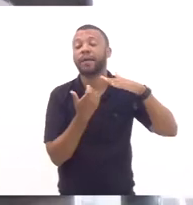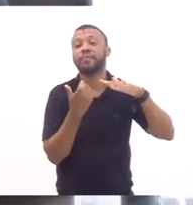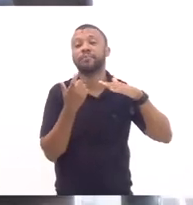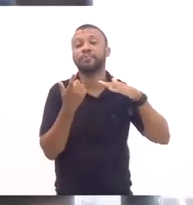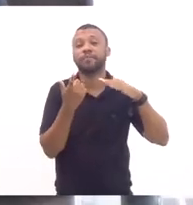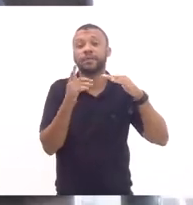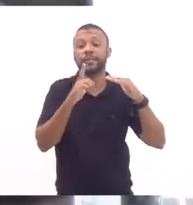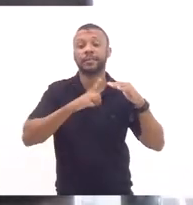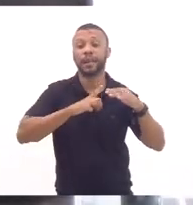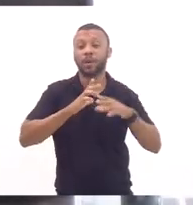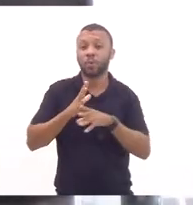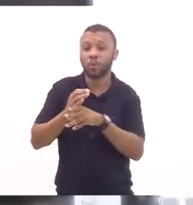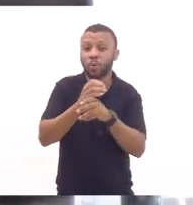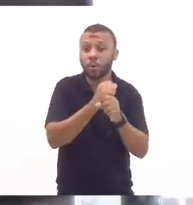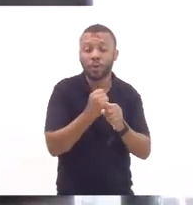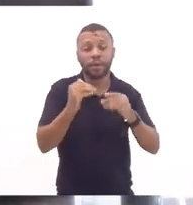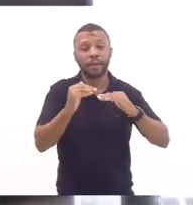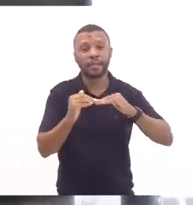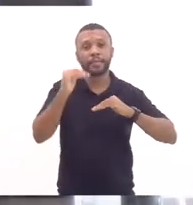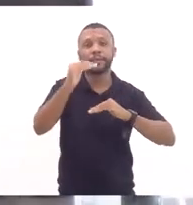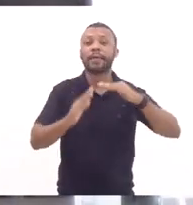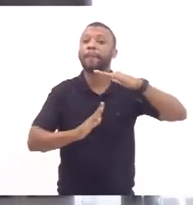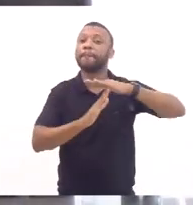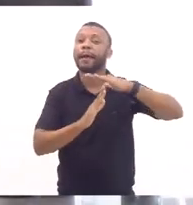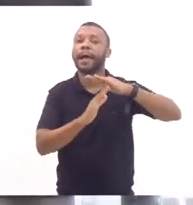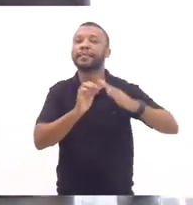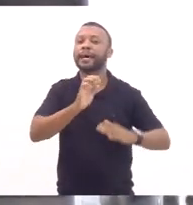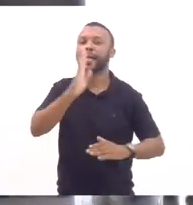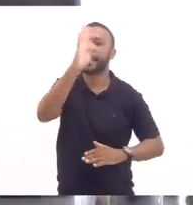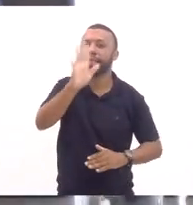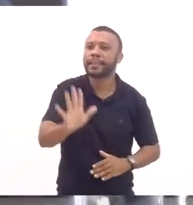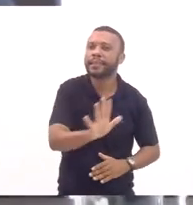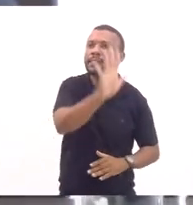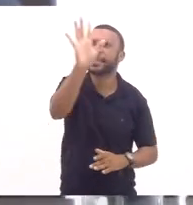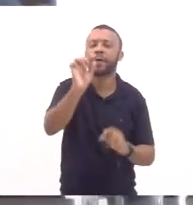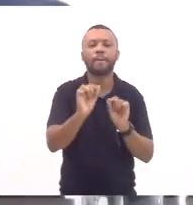da média nacional. Então, não é uma coisa qualquer.